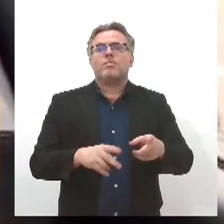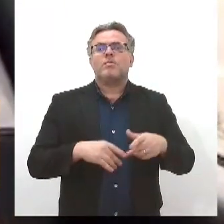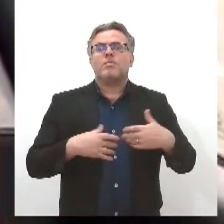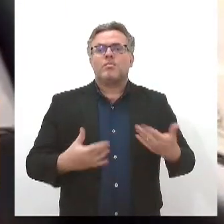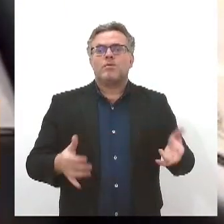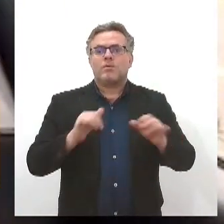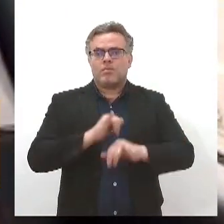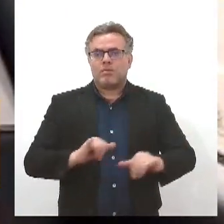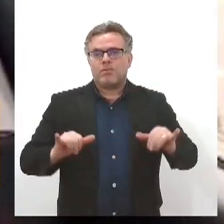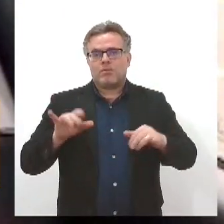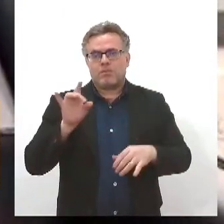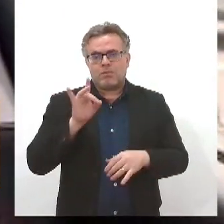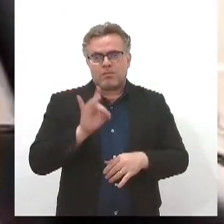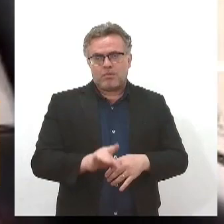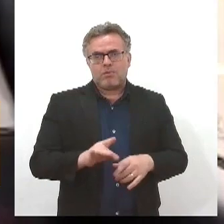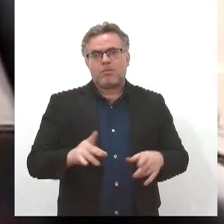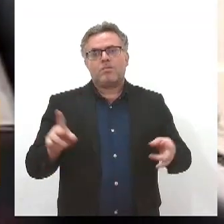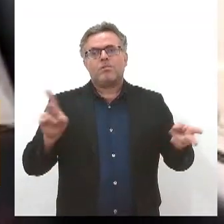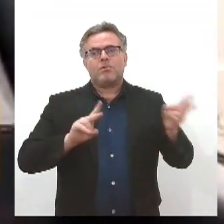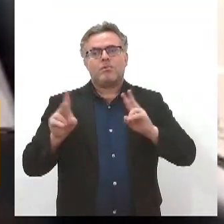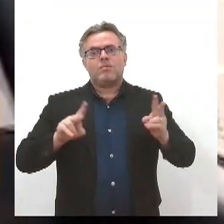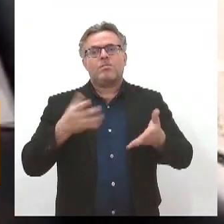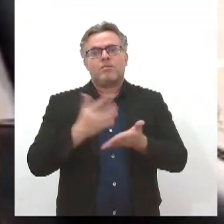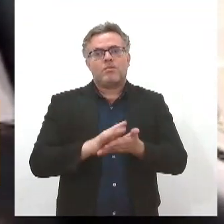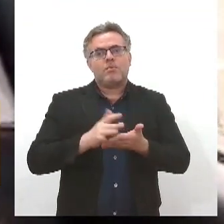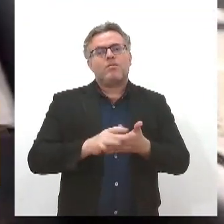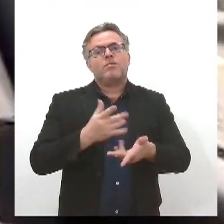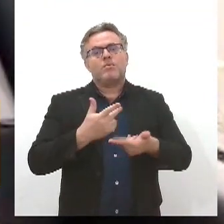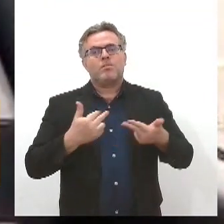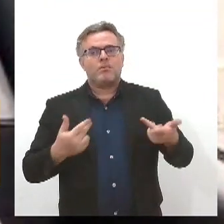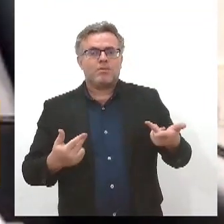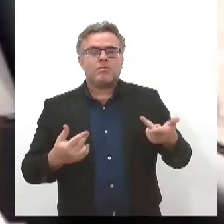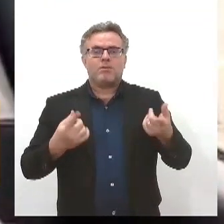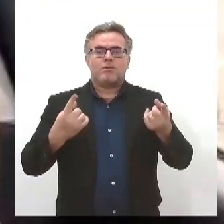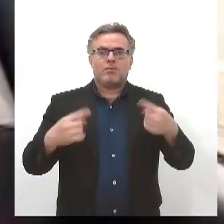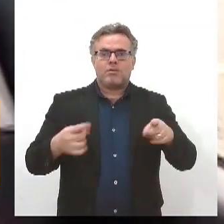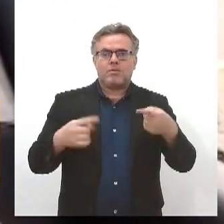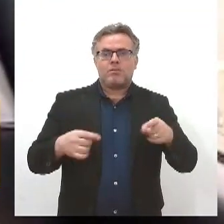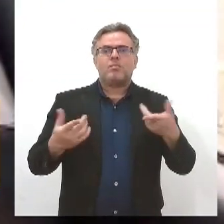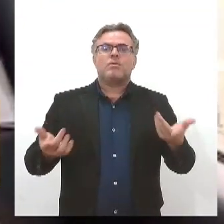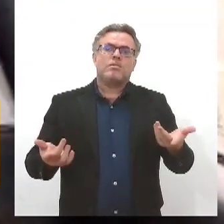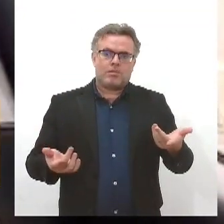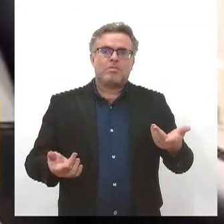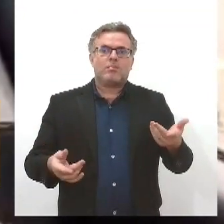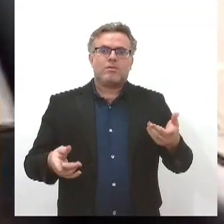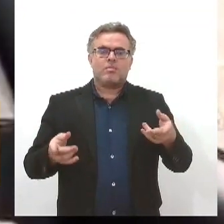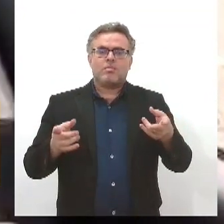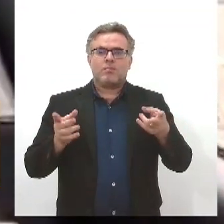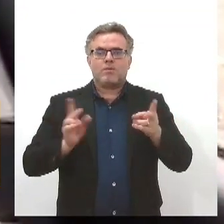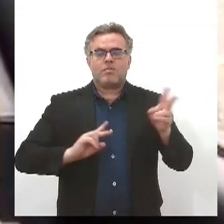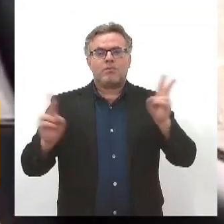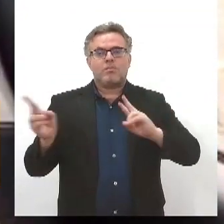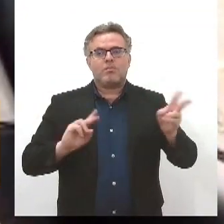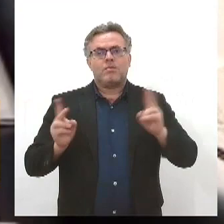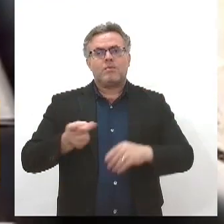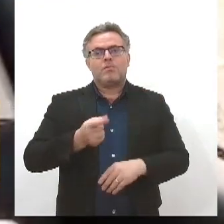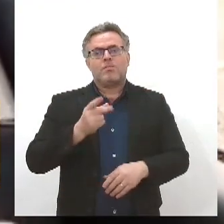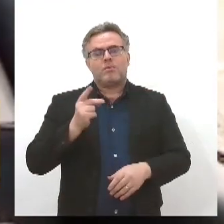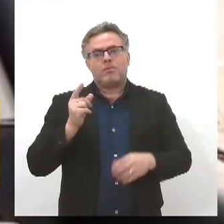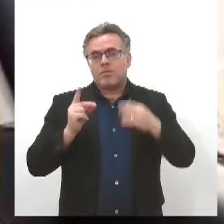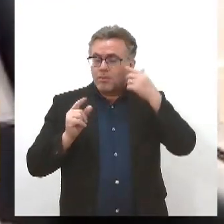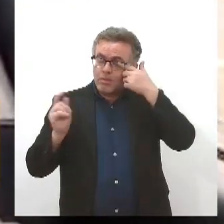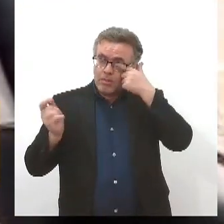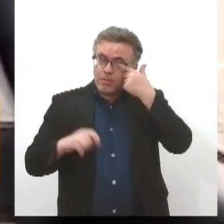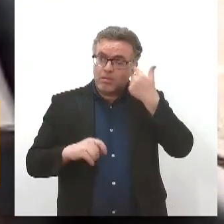toca frevo, samba, marchinha, músicas de carnaval, que são aquelas músicas antigas que os nossos pais